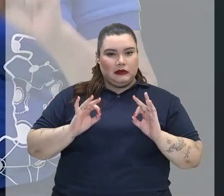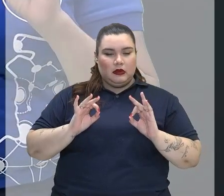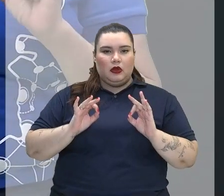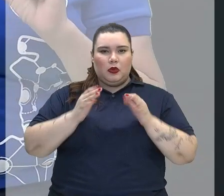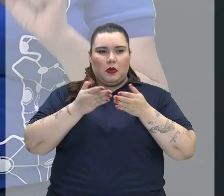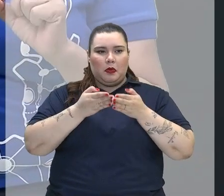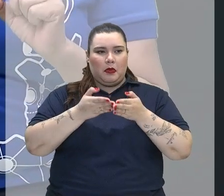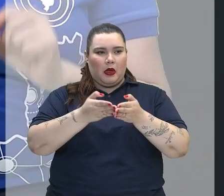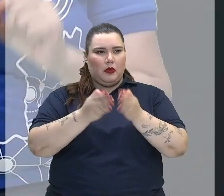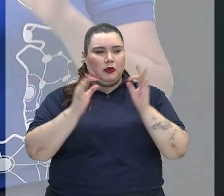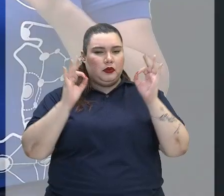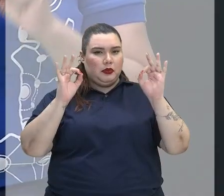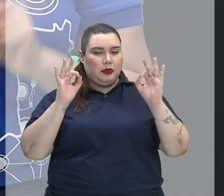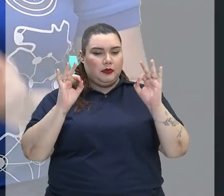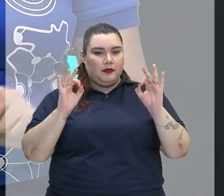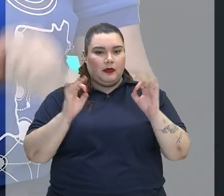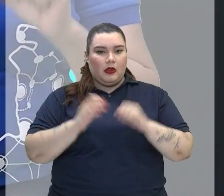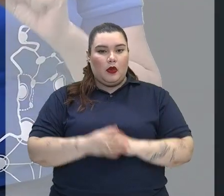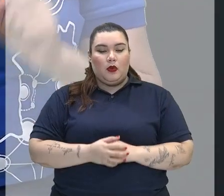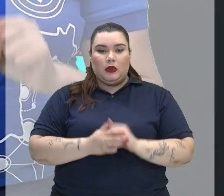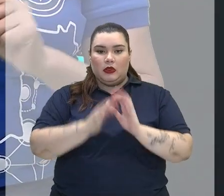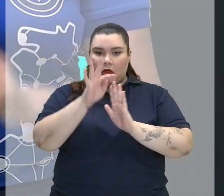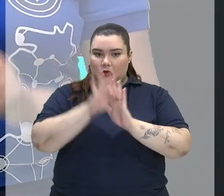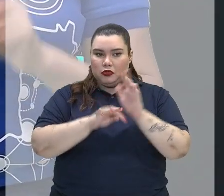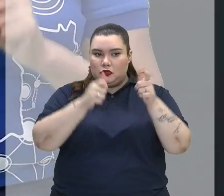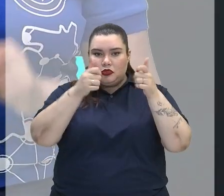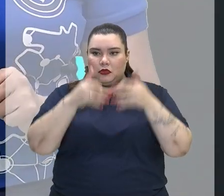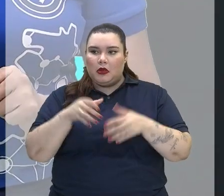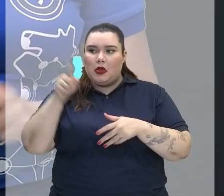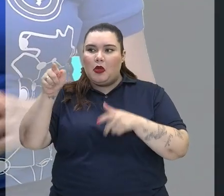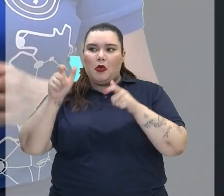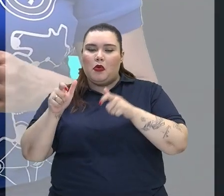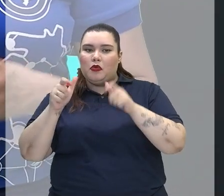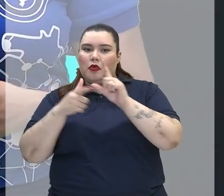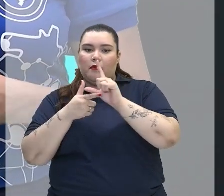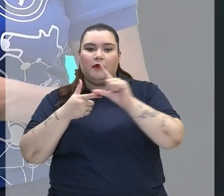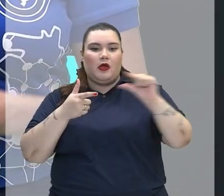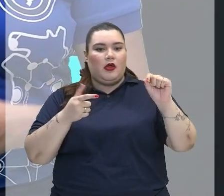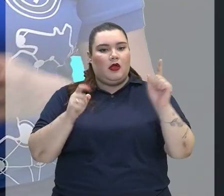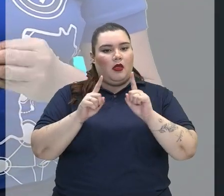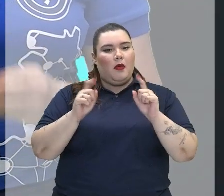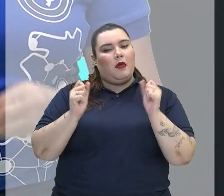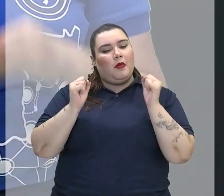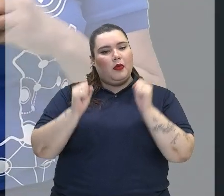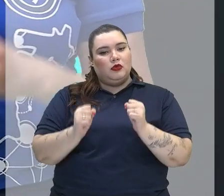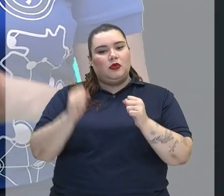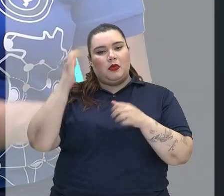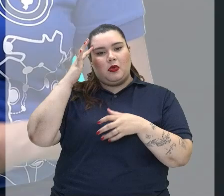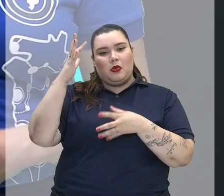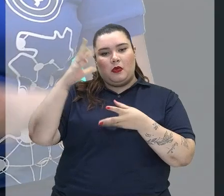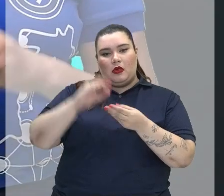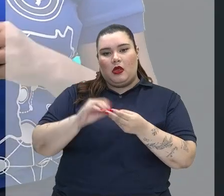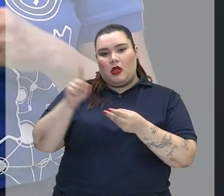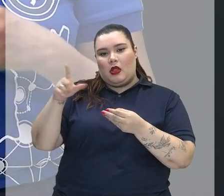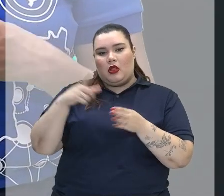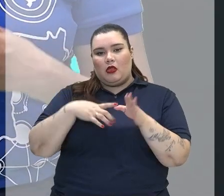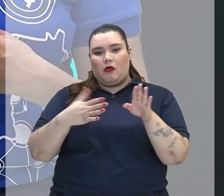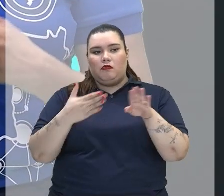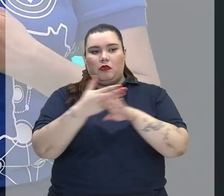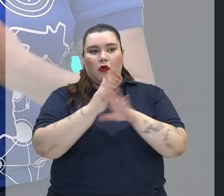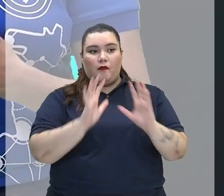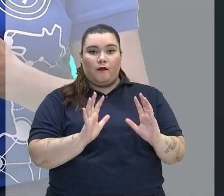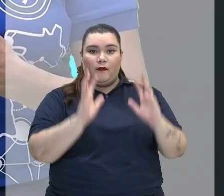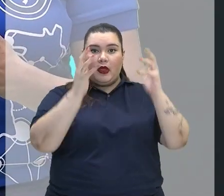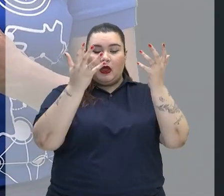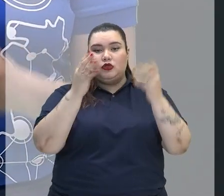para onde a Dona Maria vai, mas o leitor pode deduzir que ela está indo para uma festa ou para a cidade fazer